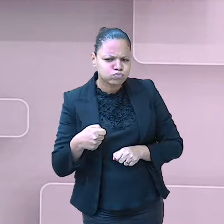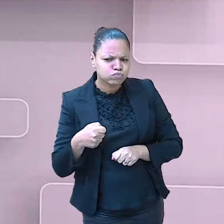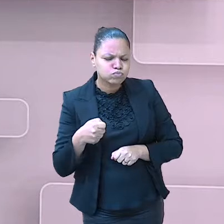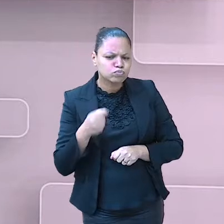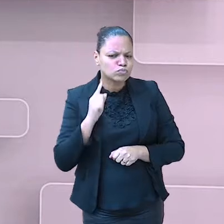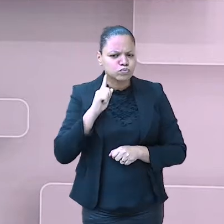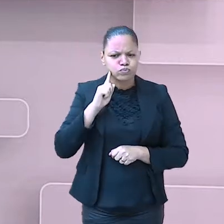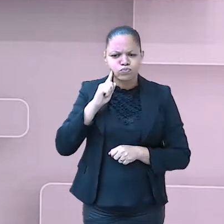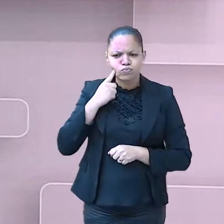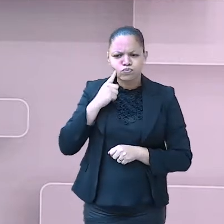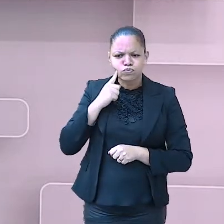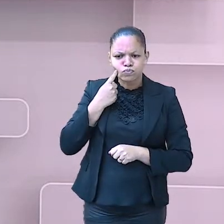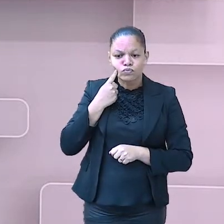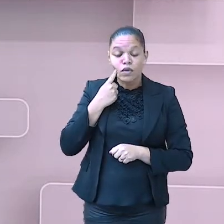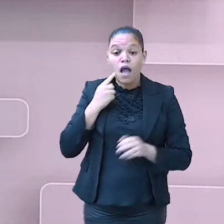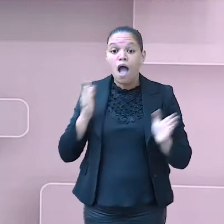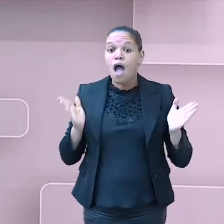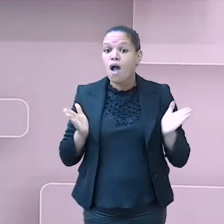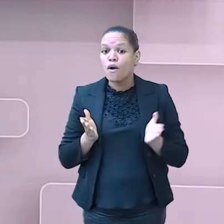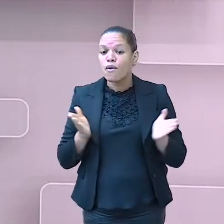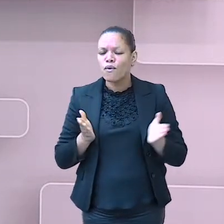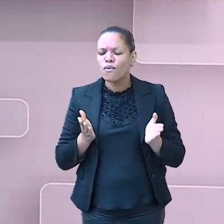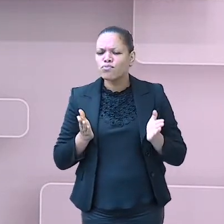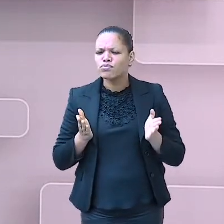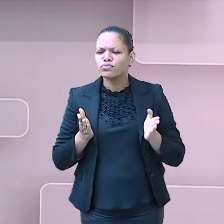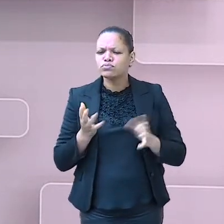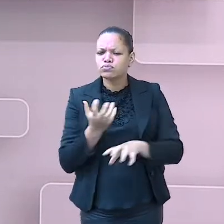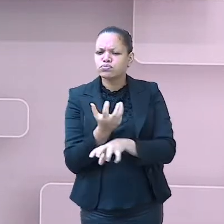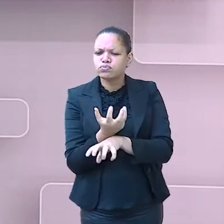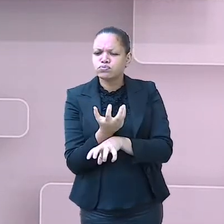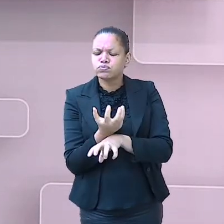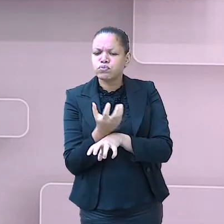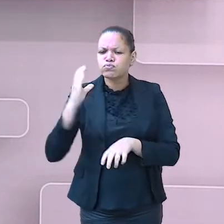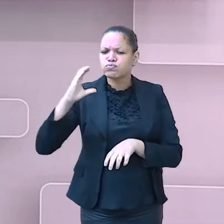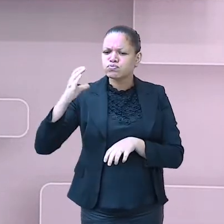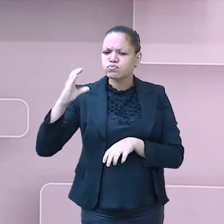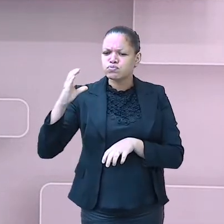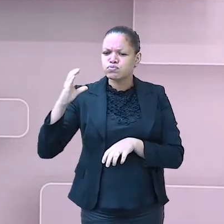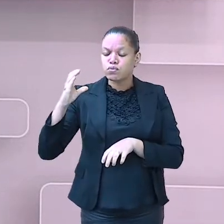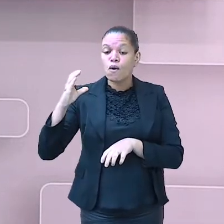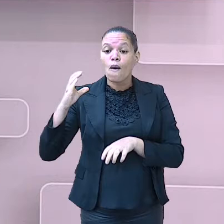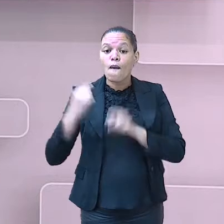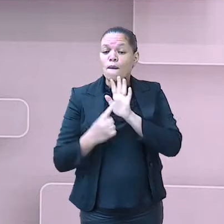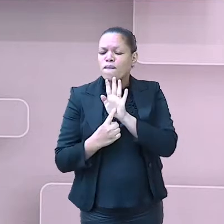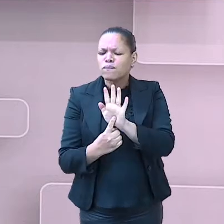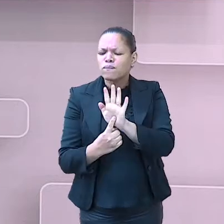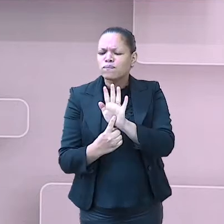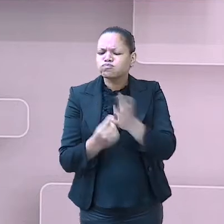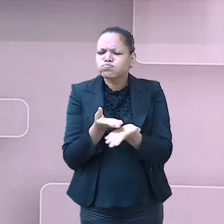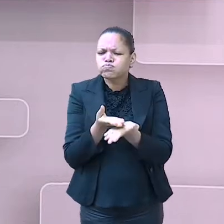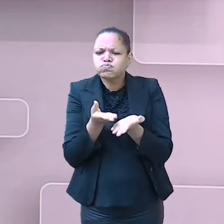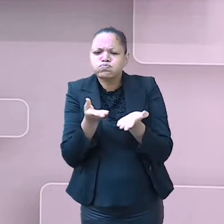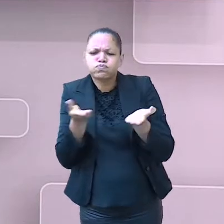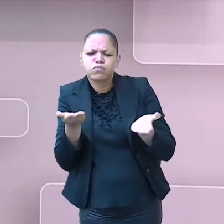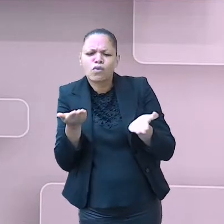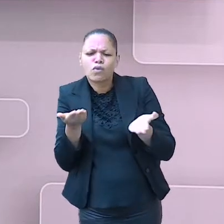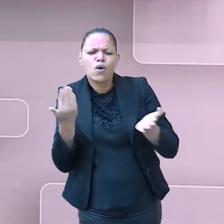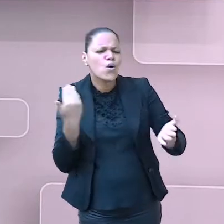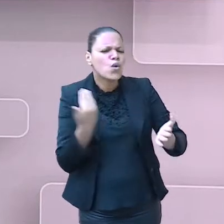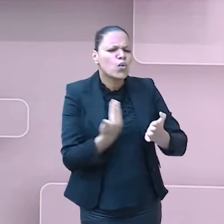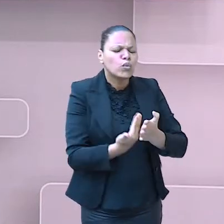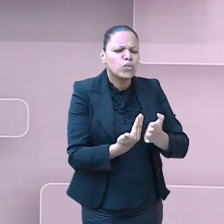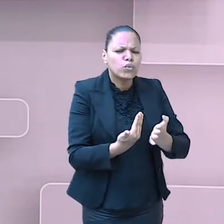de ciências nós vamos dar continuidade ao nosso estudo da classificação